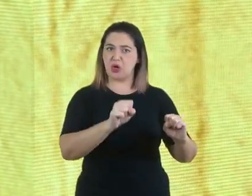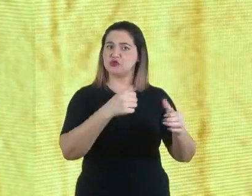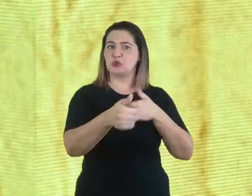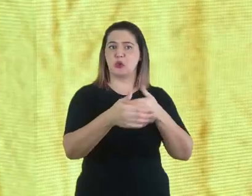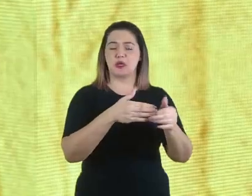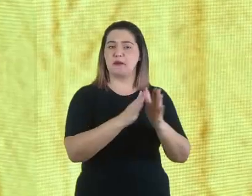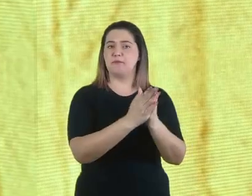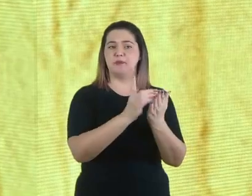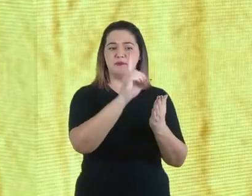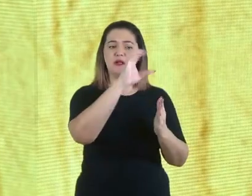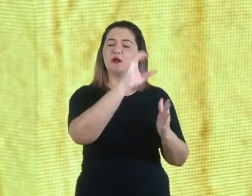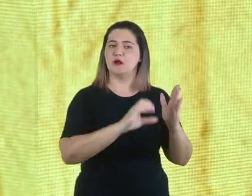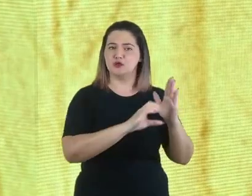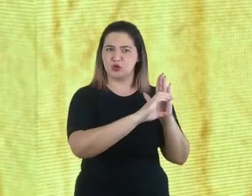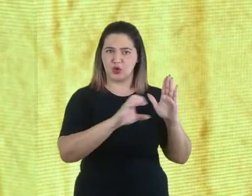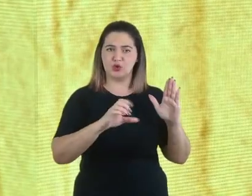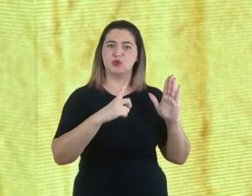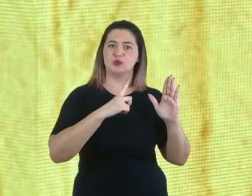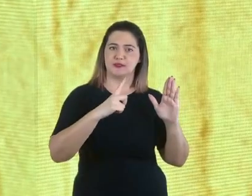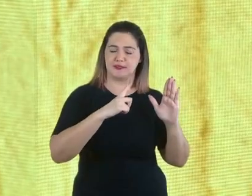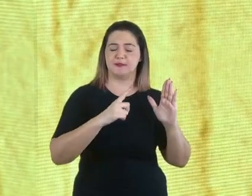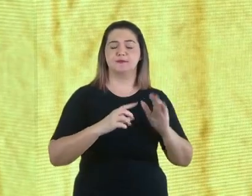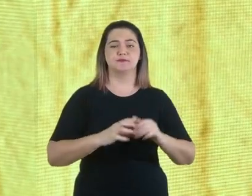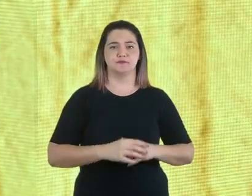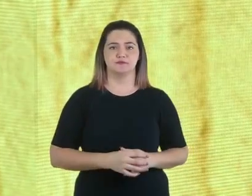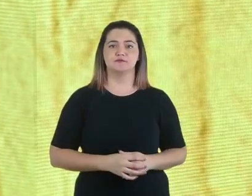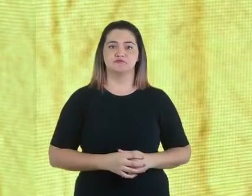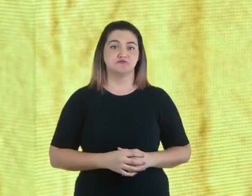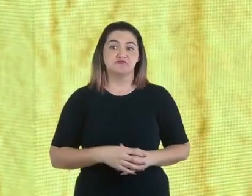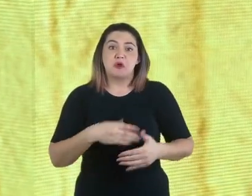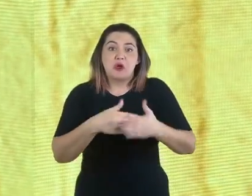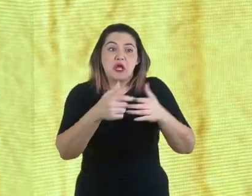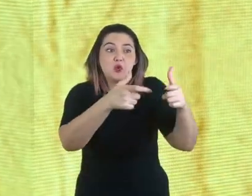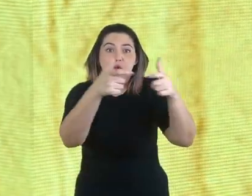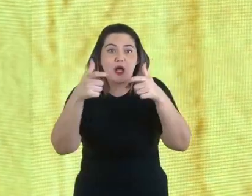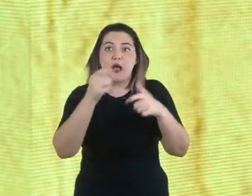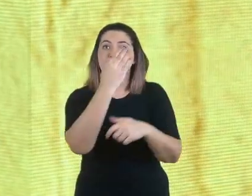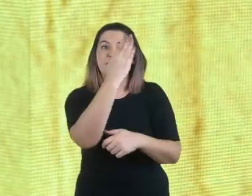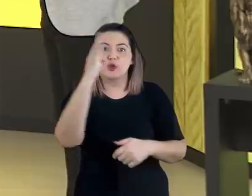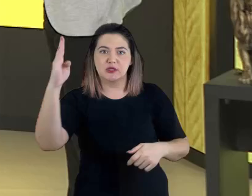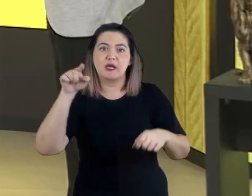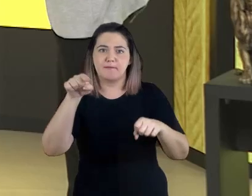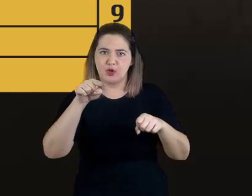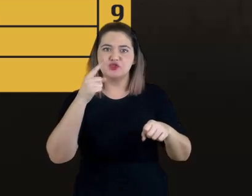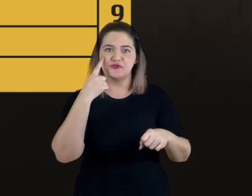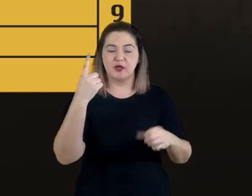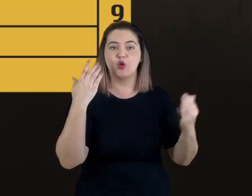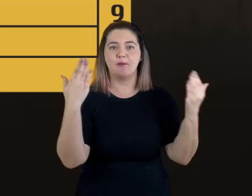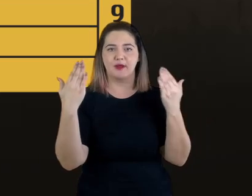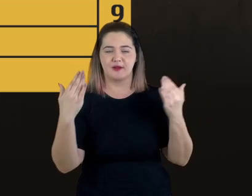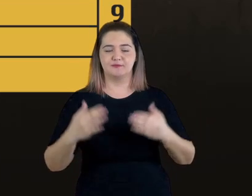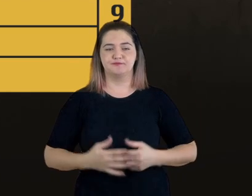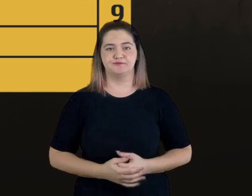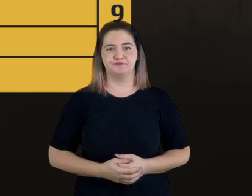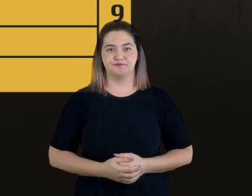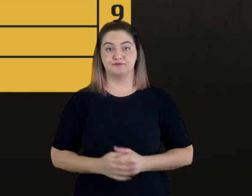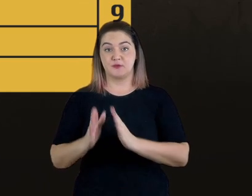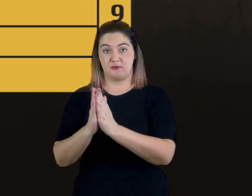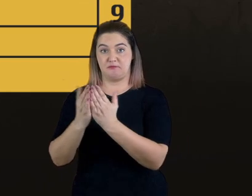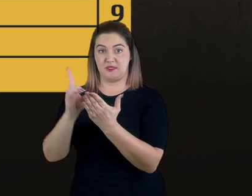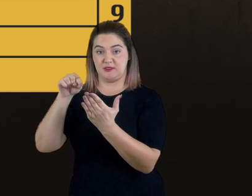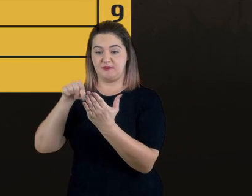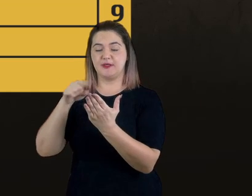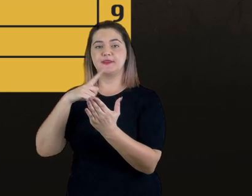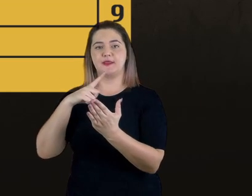catecismo, online ou em papel físico que você possa encontrar em qualquer livraria católica. Então vamos lá. A Bíblia traz os